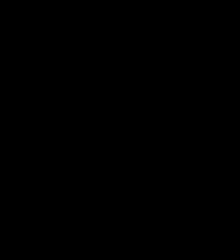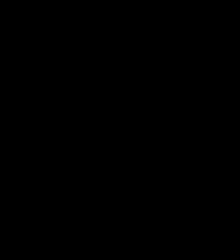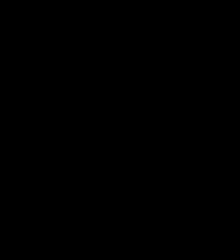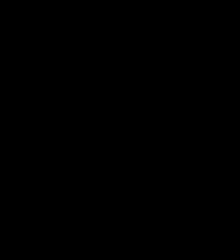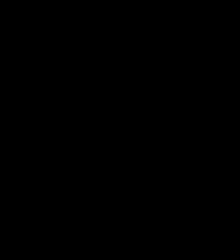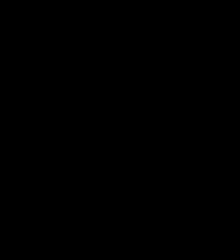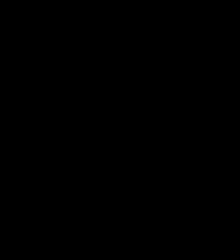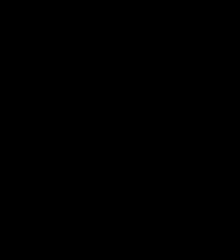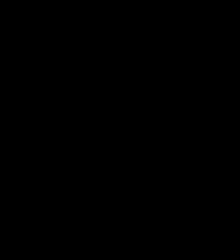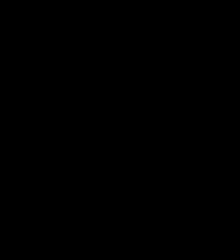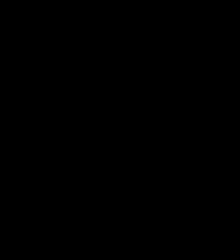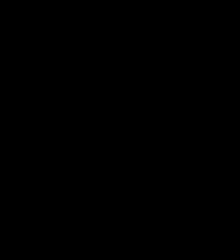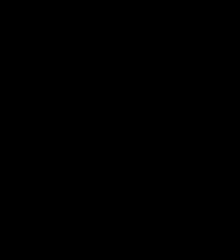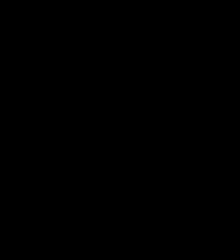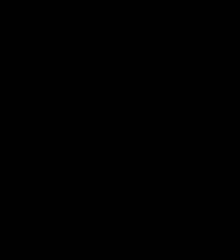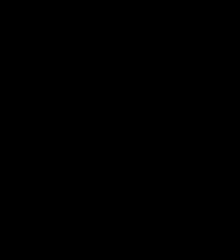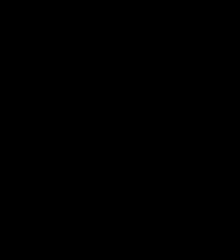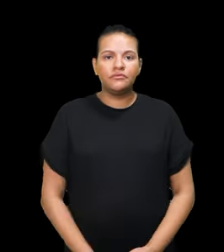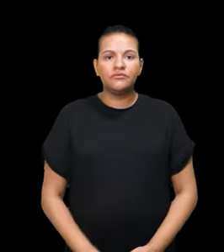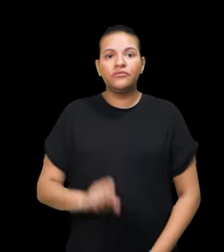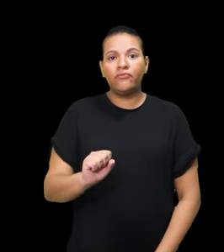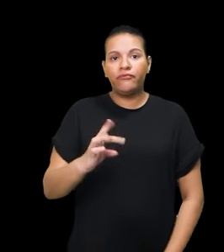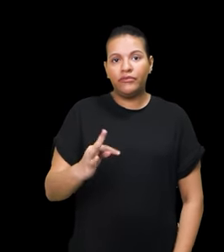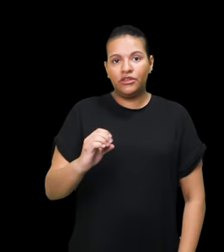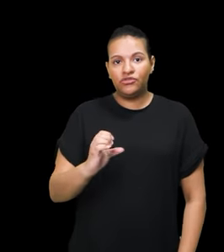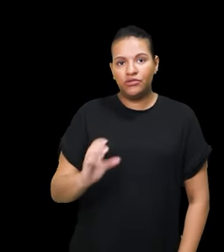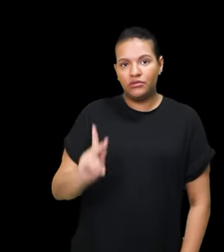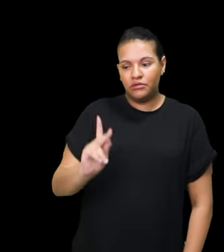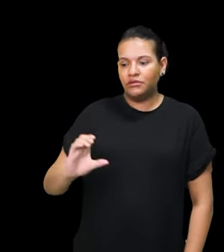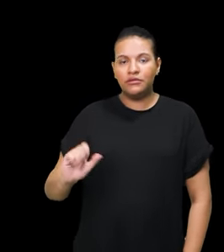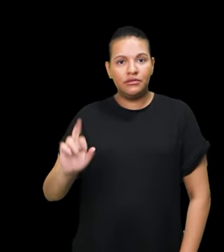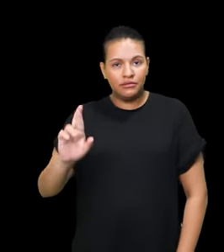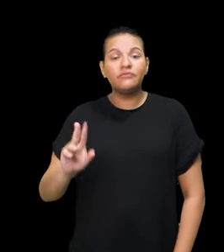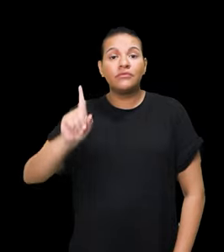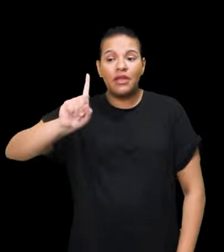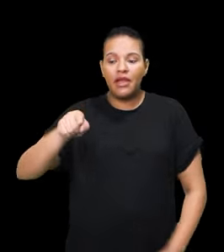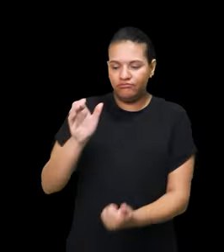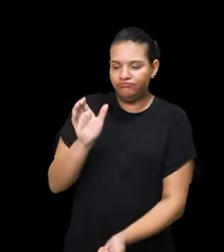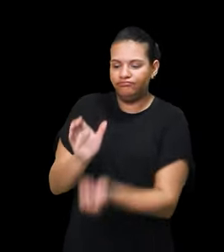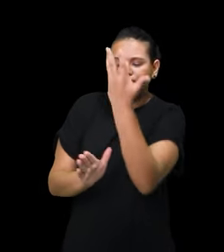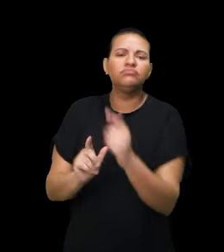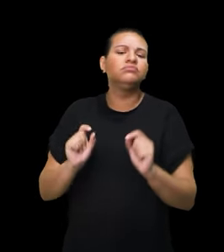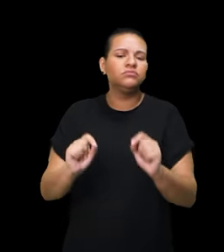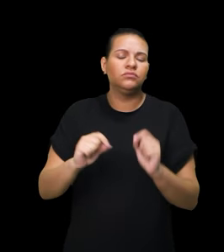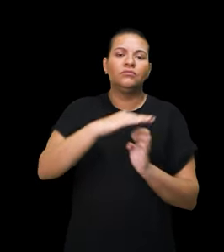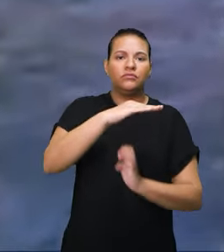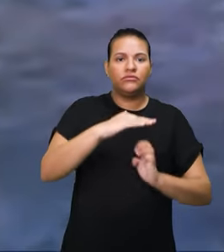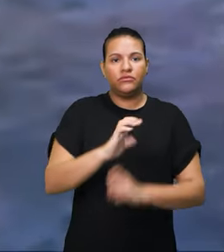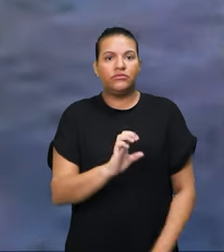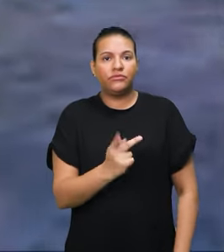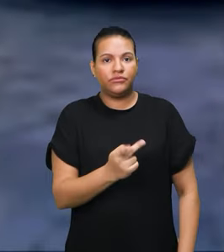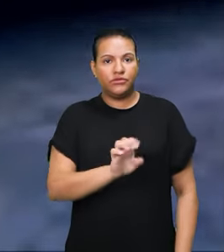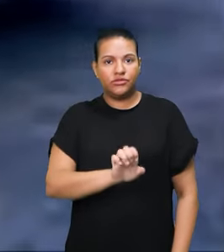ministério da cultura apresenta lei de incentivo à cultura lei ran apoio stockar Patrocínio aerl mital realização ministério da cultura e